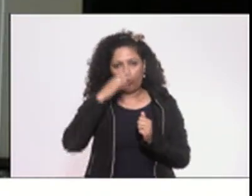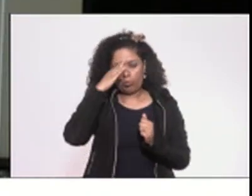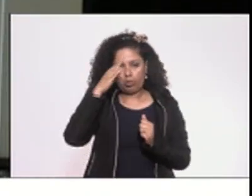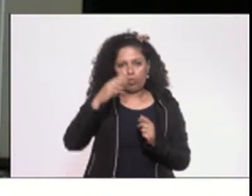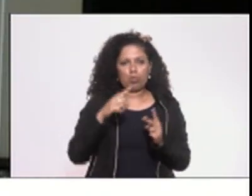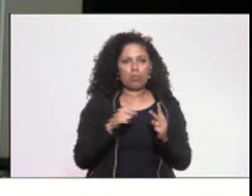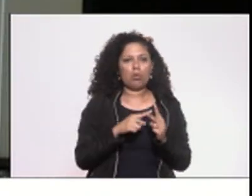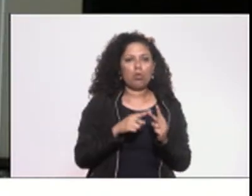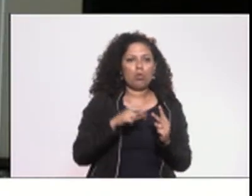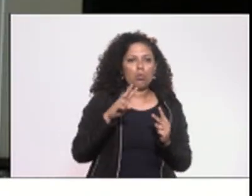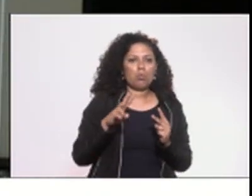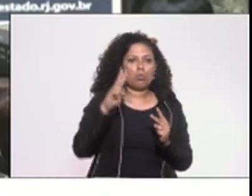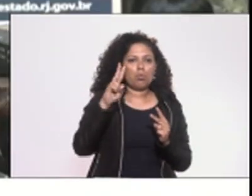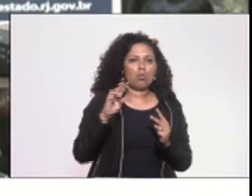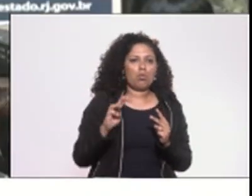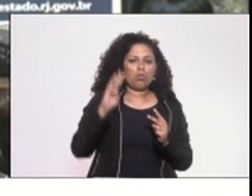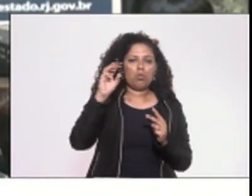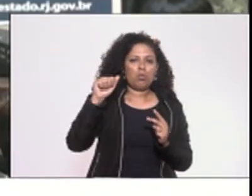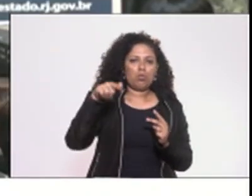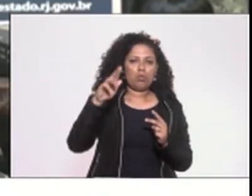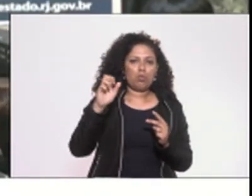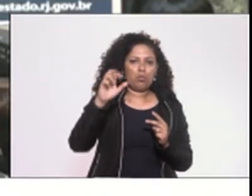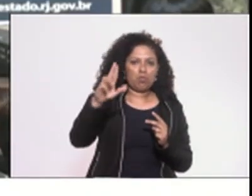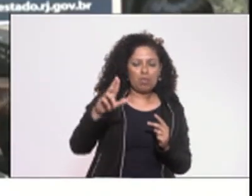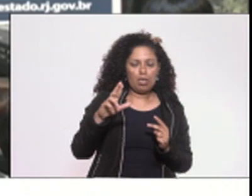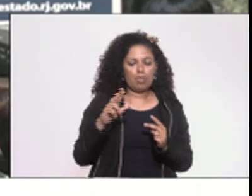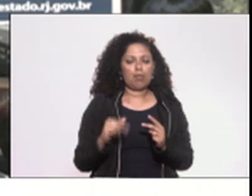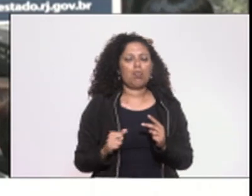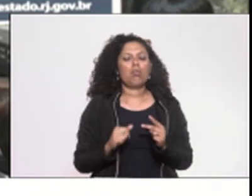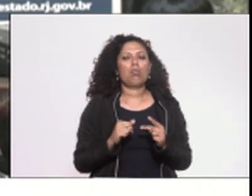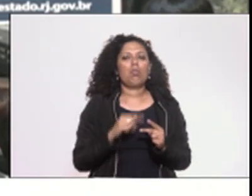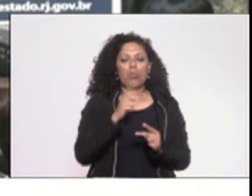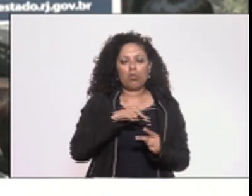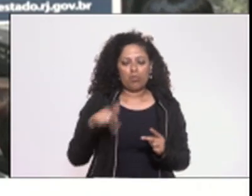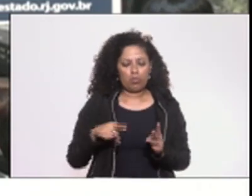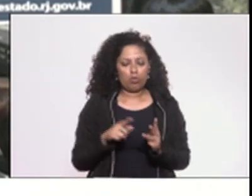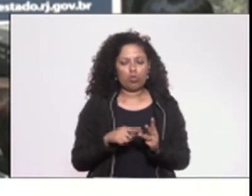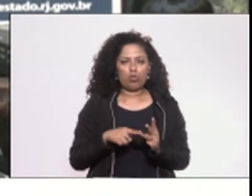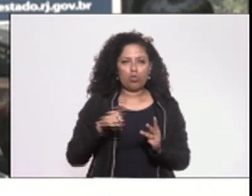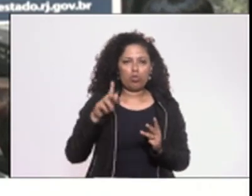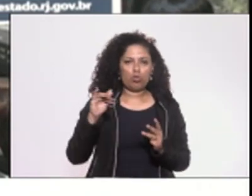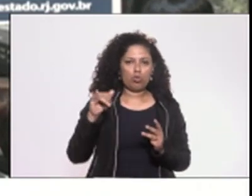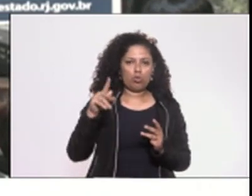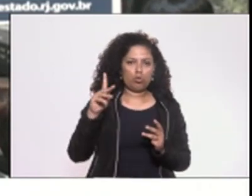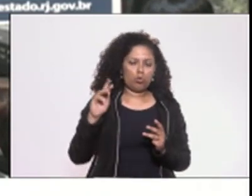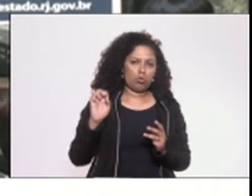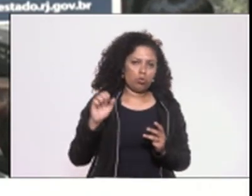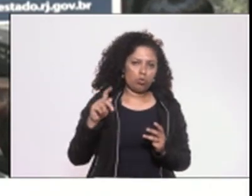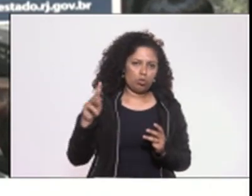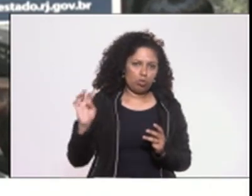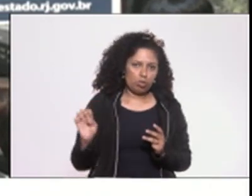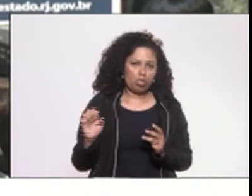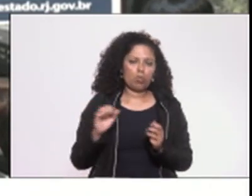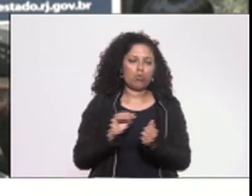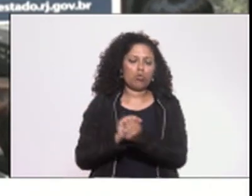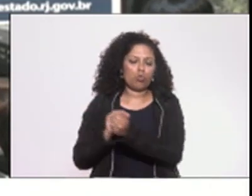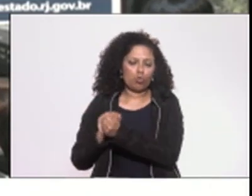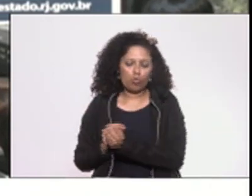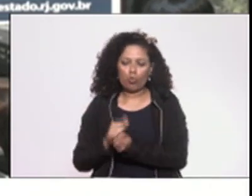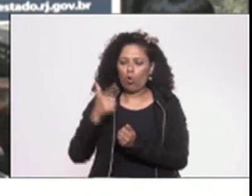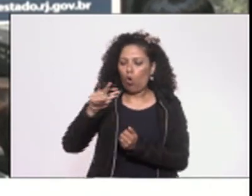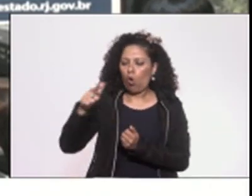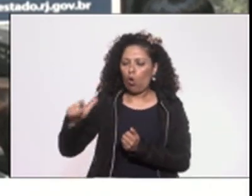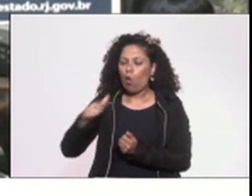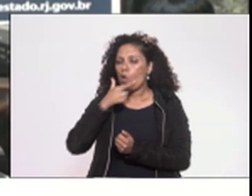Wagner é o cara que, quando aluno, desenvolveu o absorvedor de petróleo. Giuseppe, nosso diretor de mercado internacional. Habib, o líder de pesquisa e desenvolvimento.